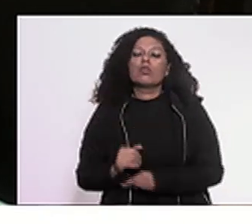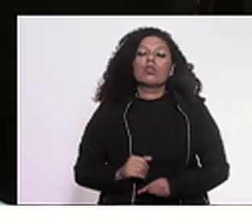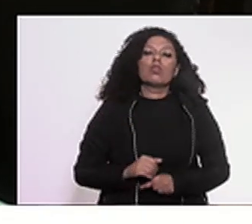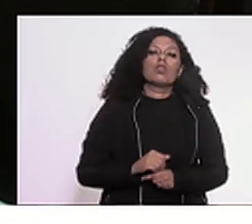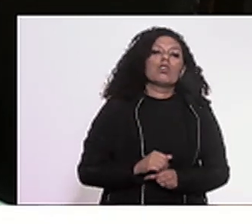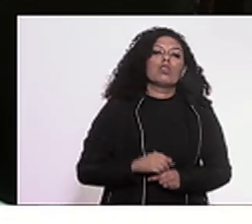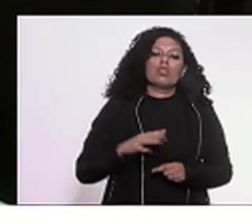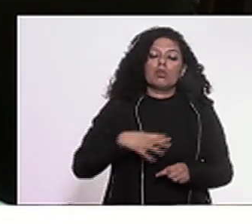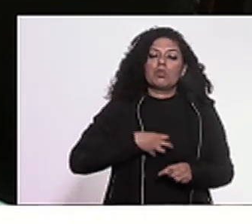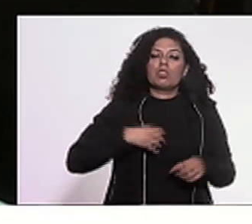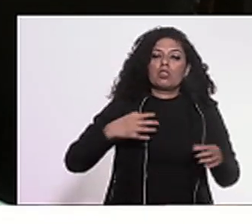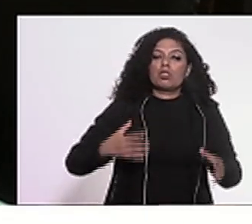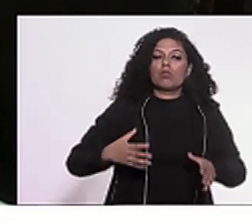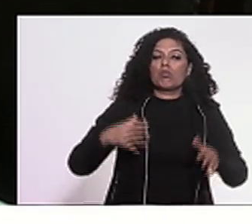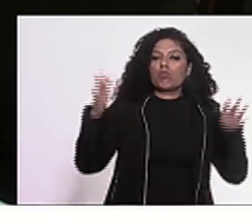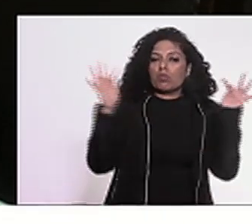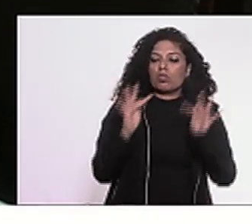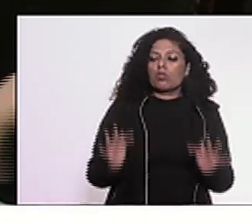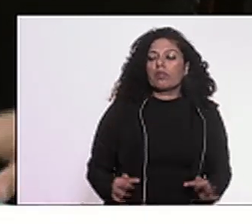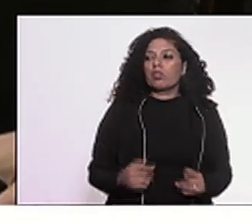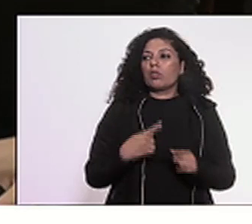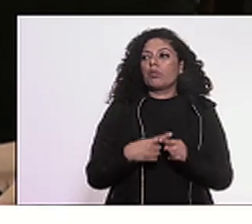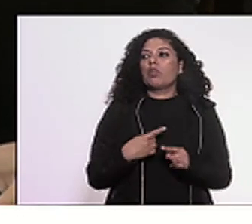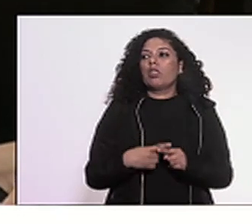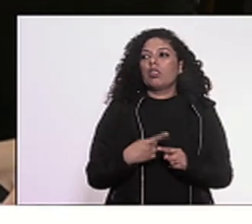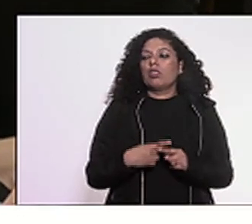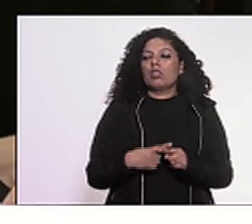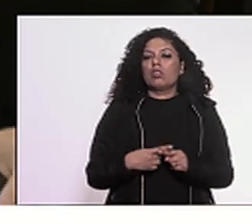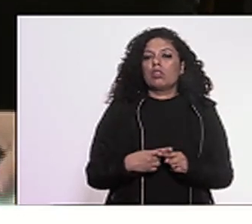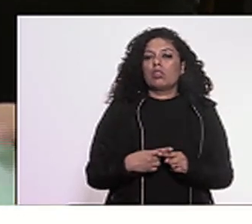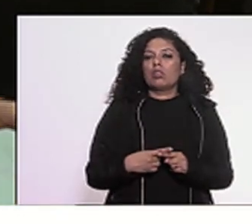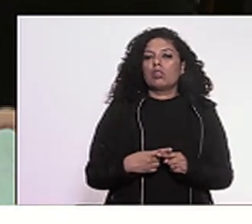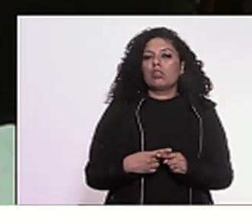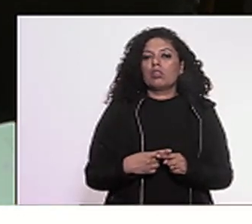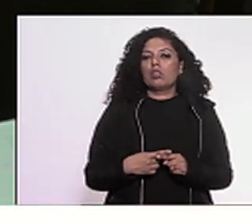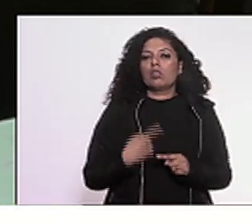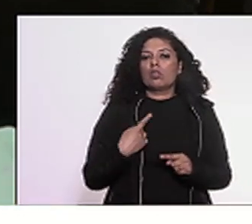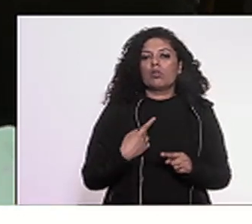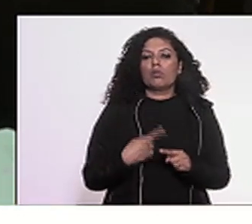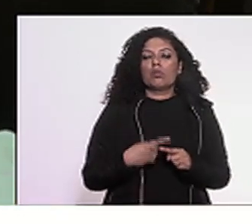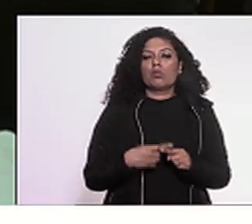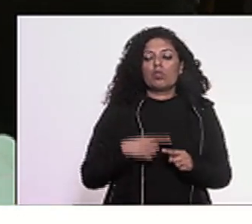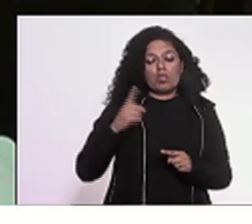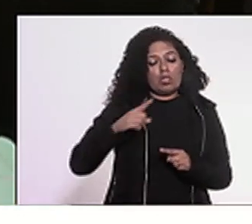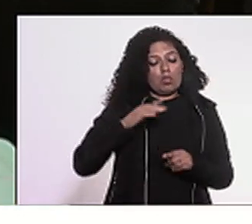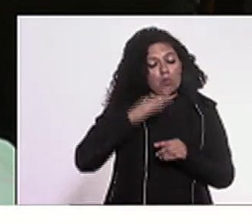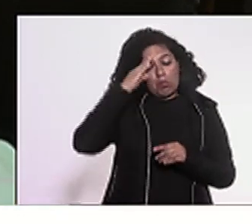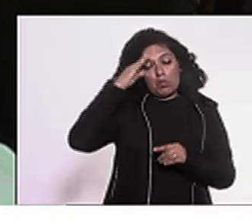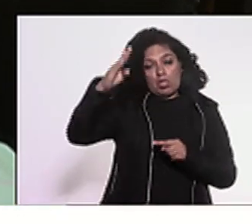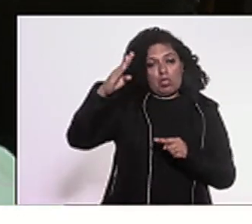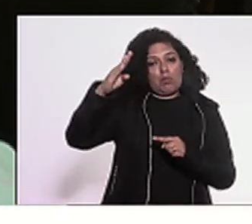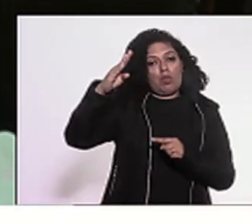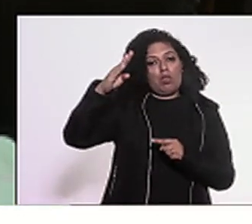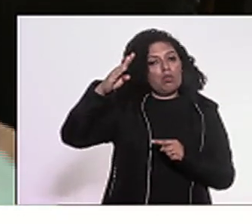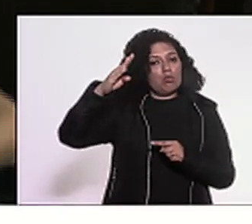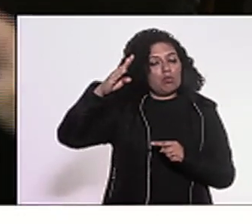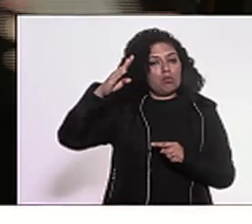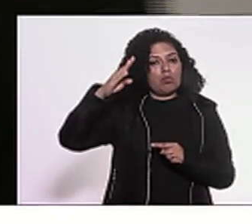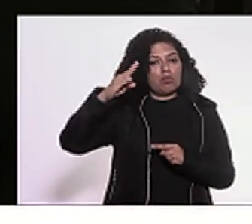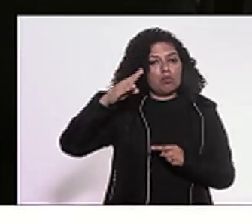assim, muito feliz, porque esse projeto, ele está, você é pioneiro nele. O servidor público